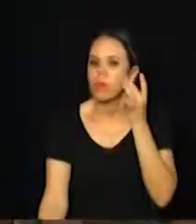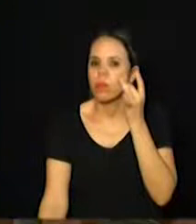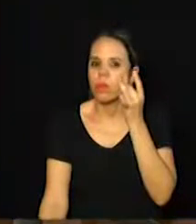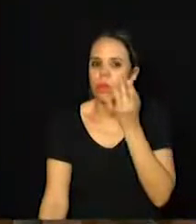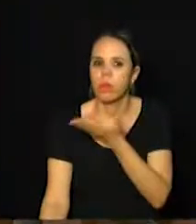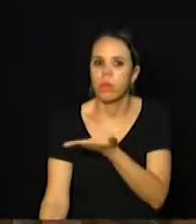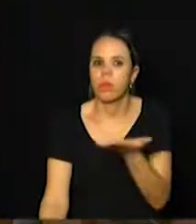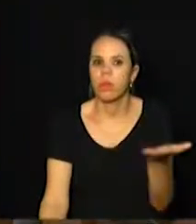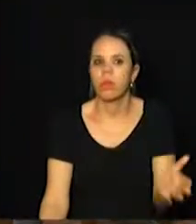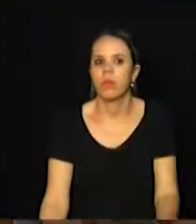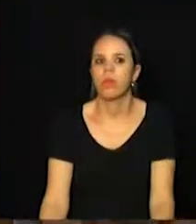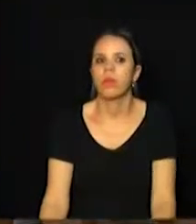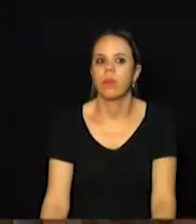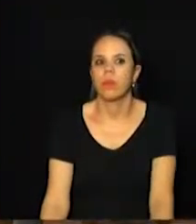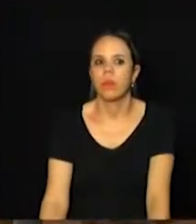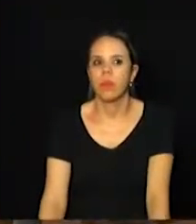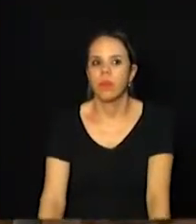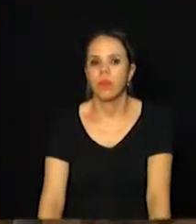e todas a